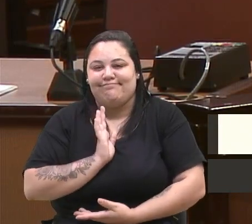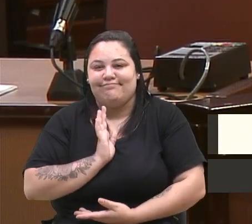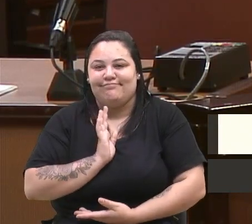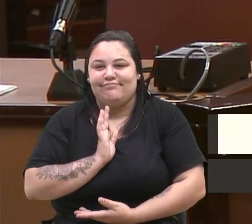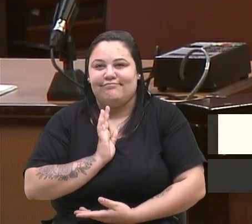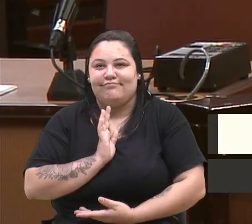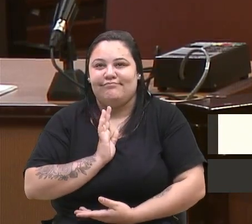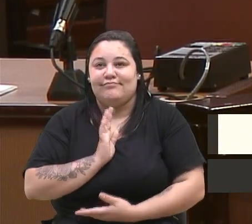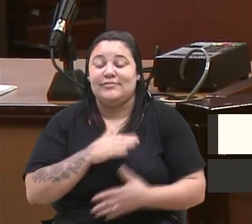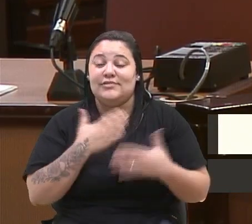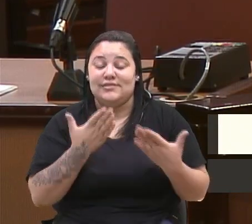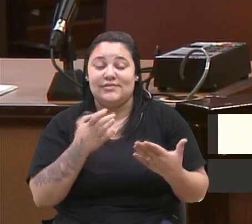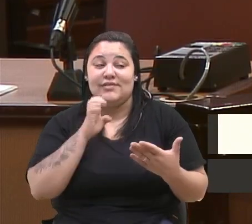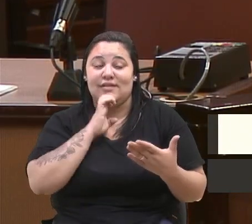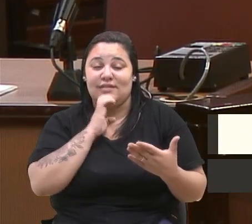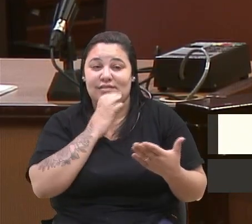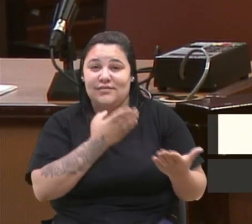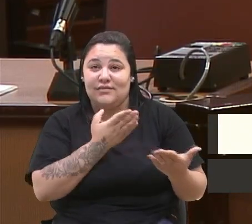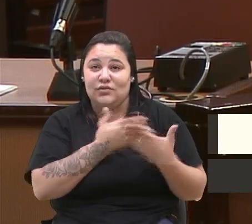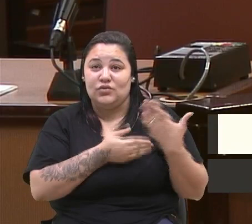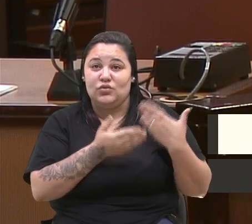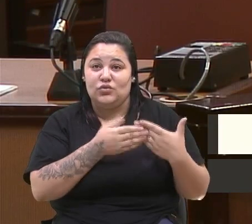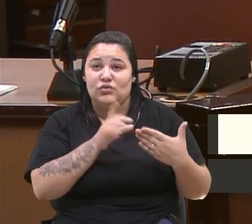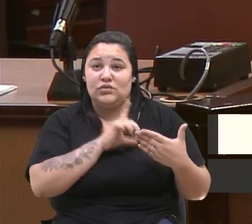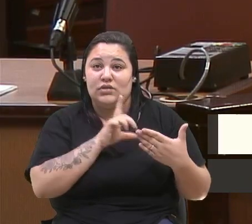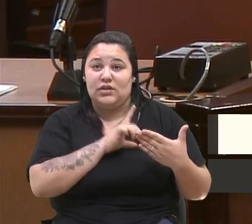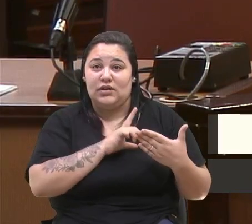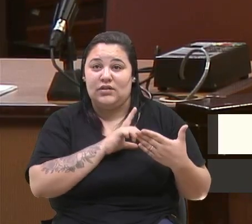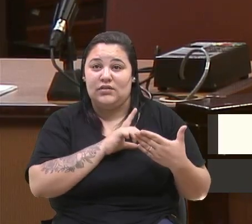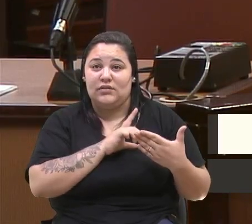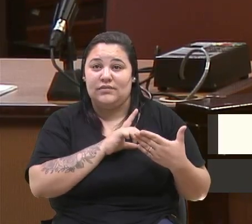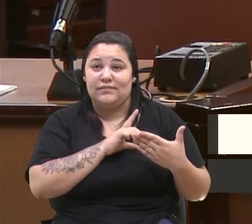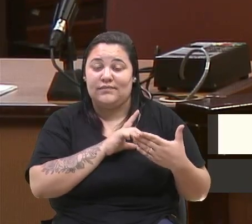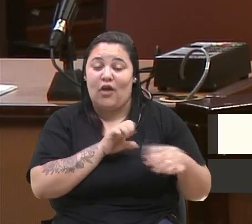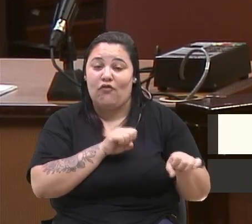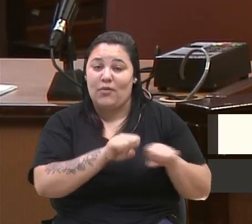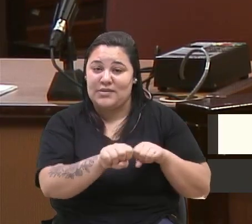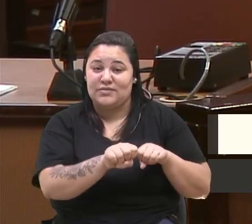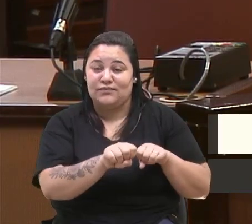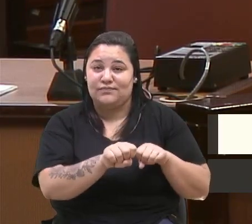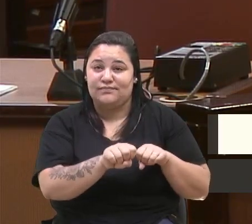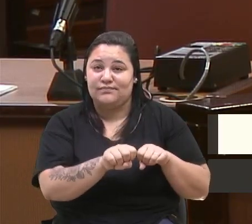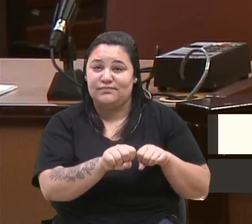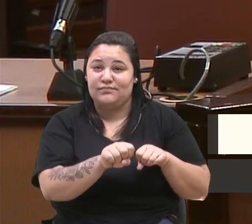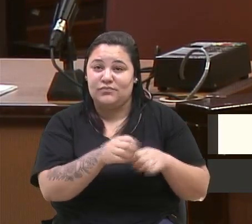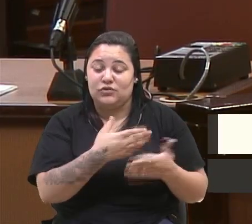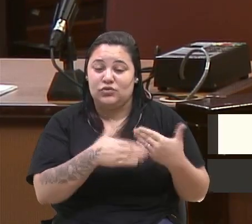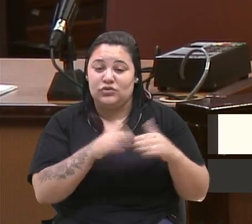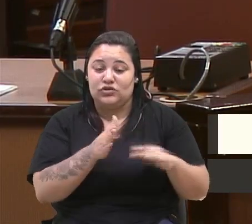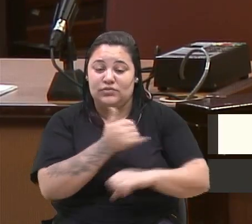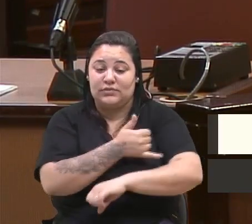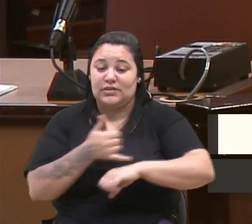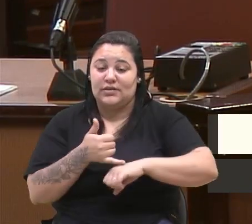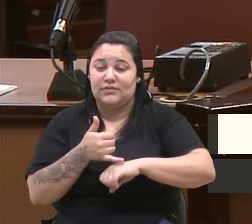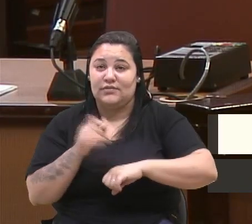adiantar, a vereadora Estela, todos têm qualificação, tantos que já passaram por ali quanto os